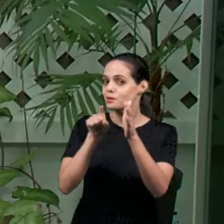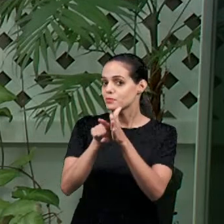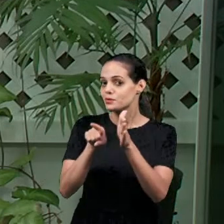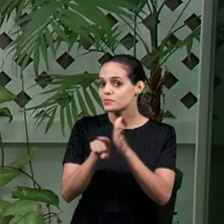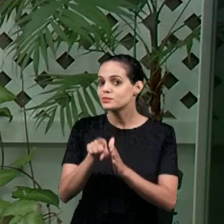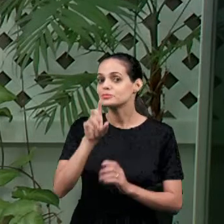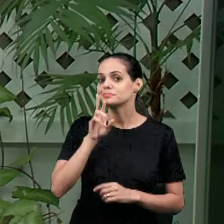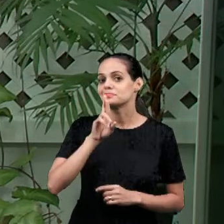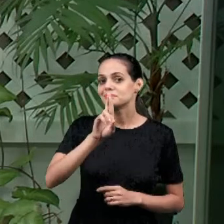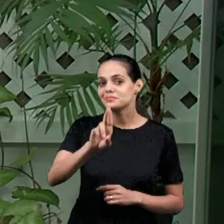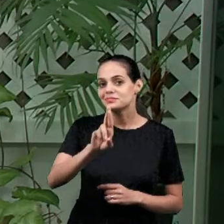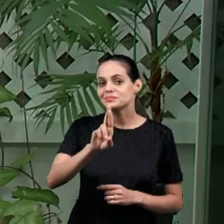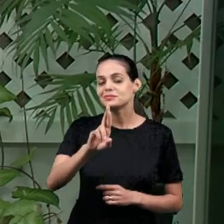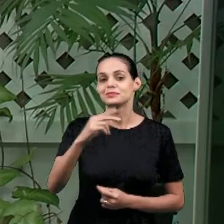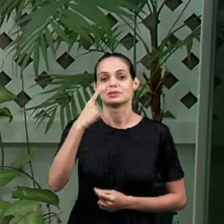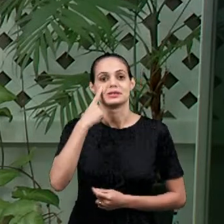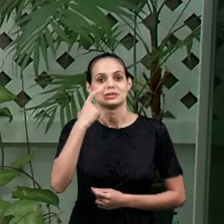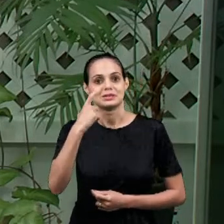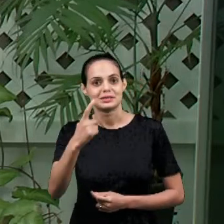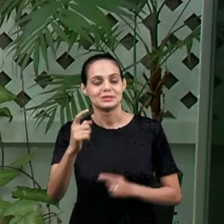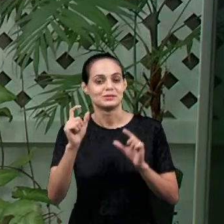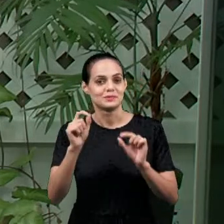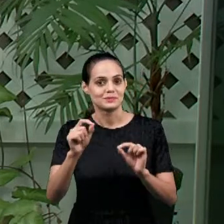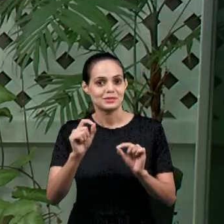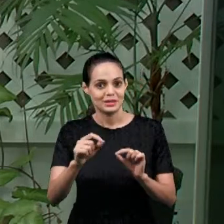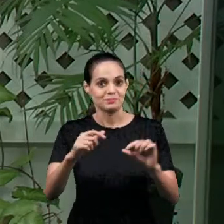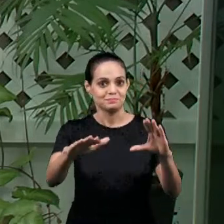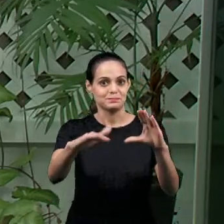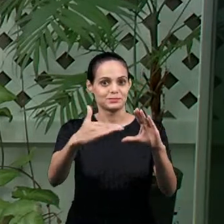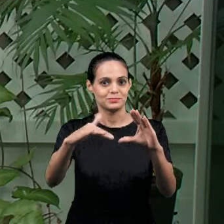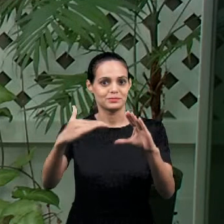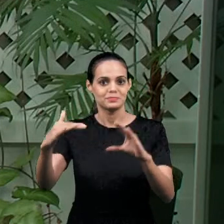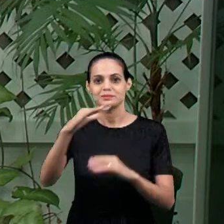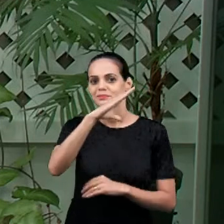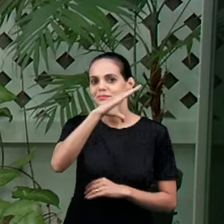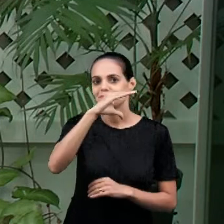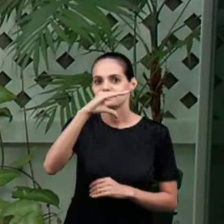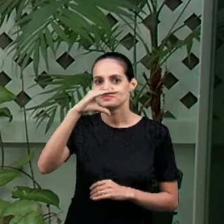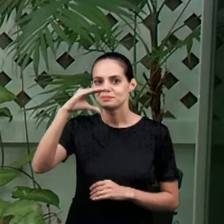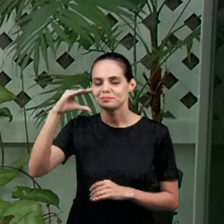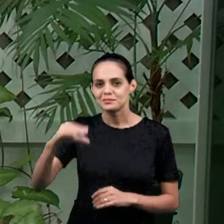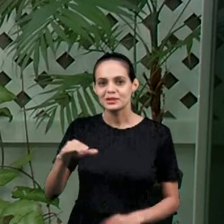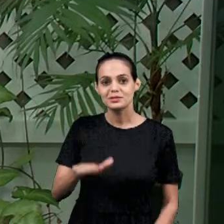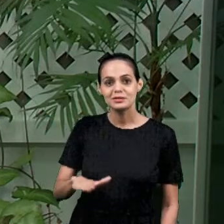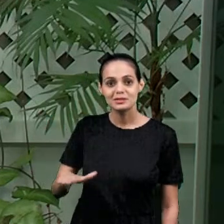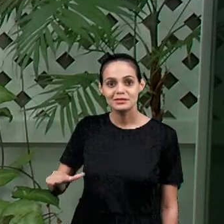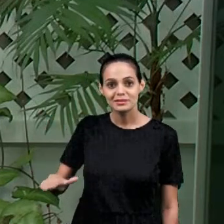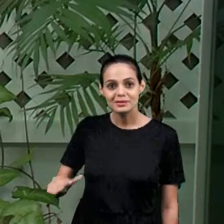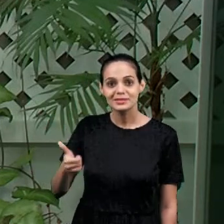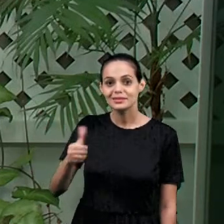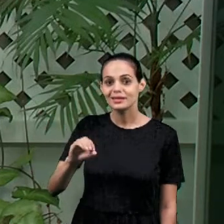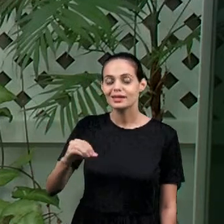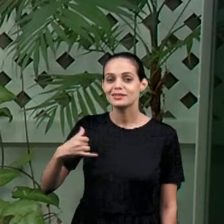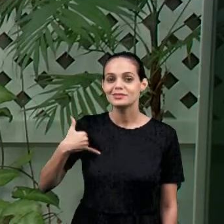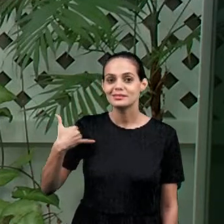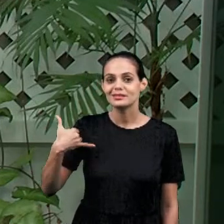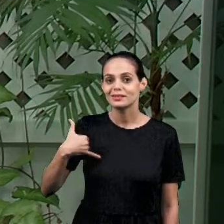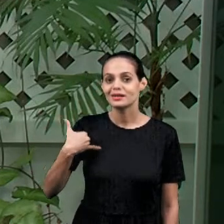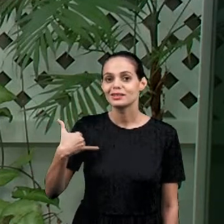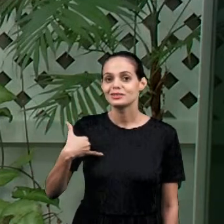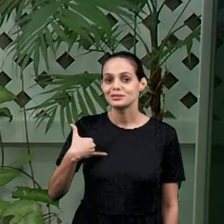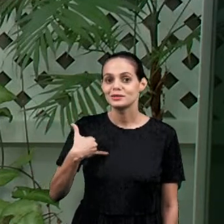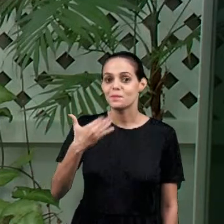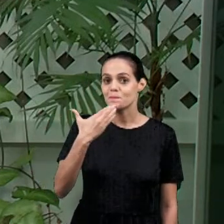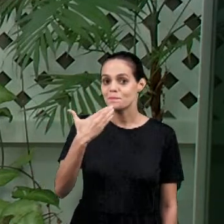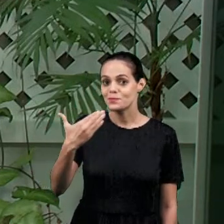resposta. E interessante que eu tenho recebido de adolescentes, né, de crianças de 10 anos de idade, pedindo